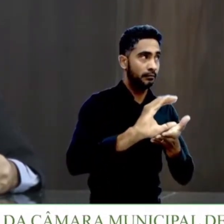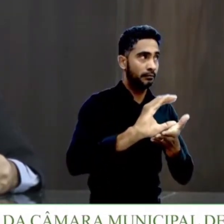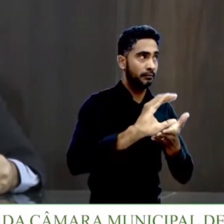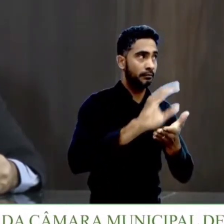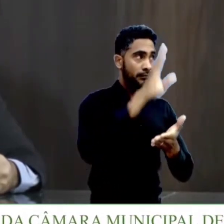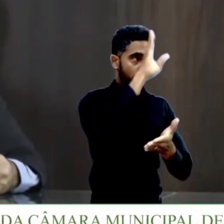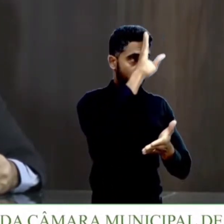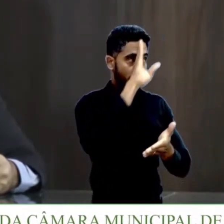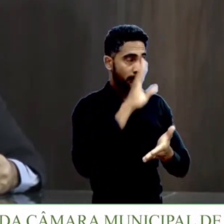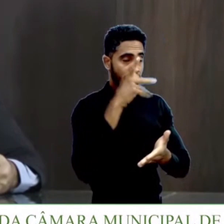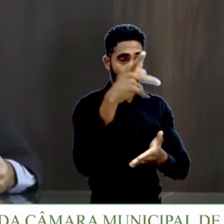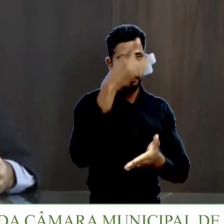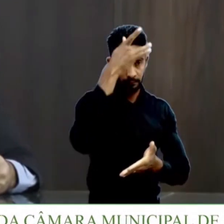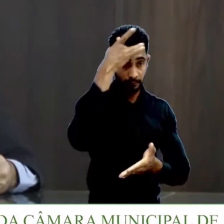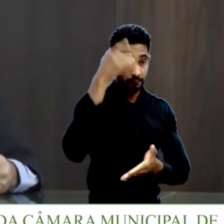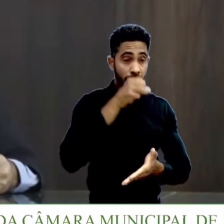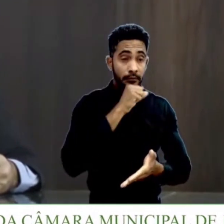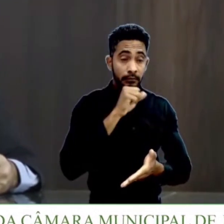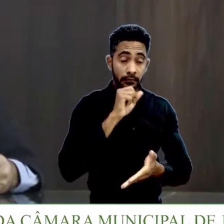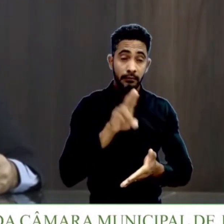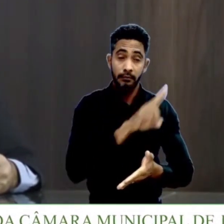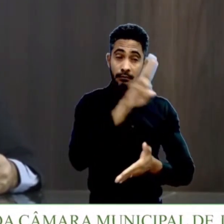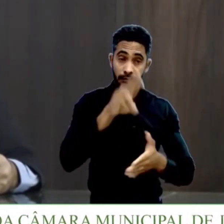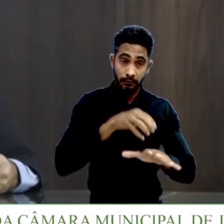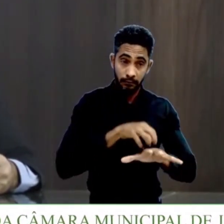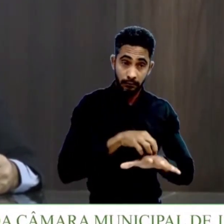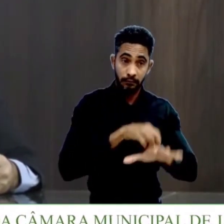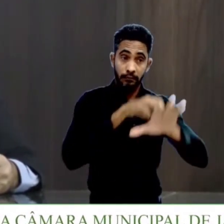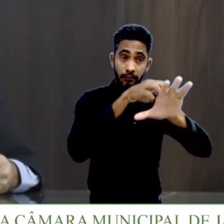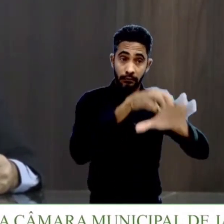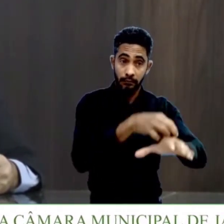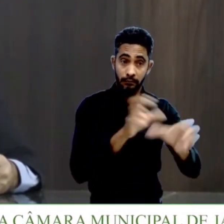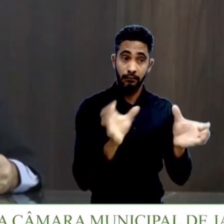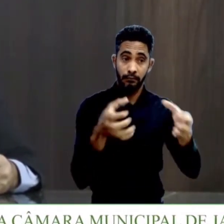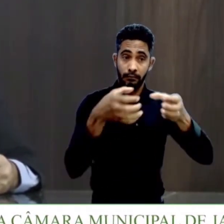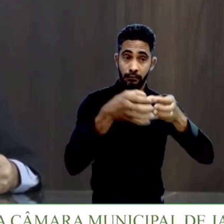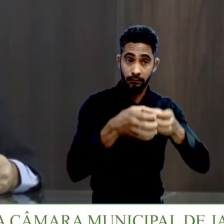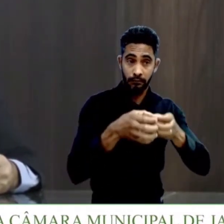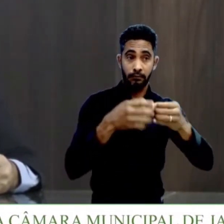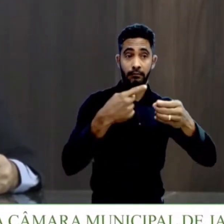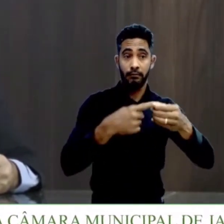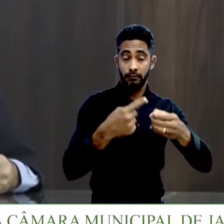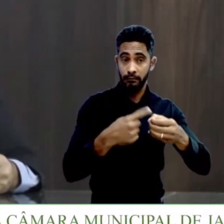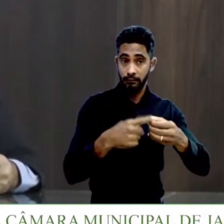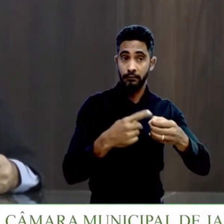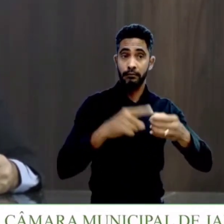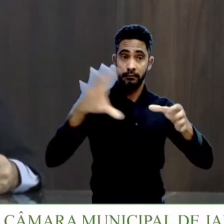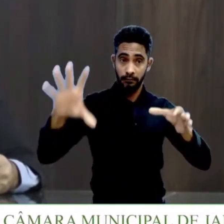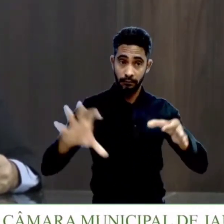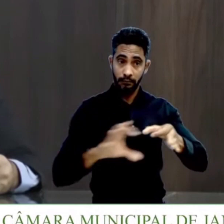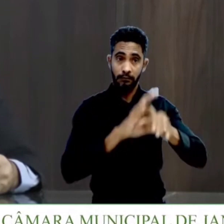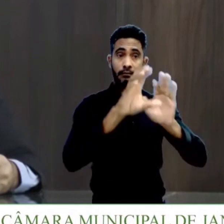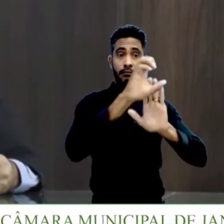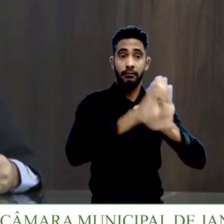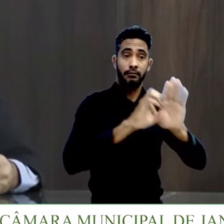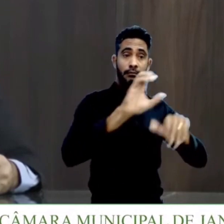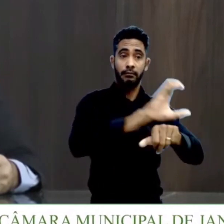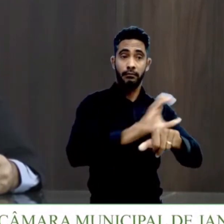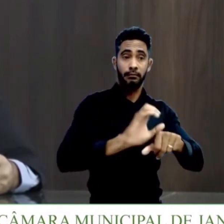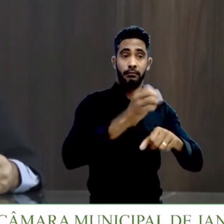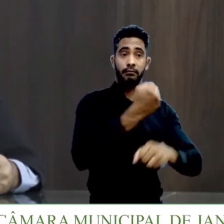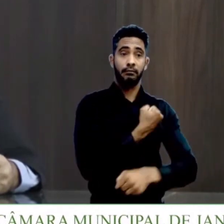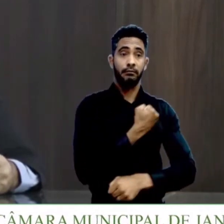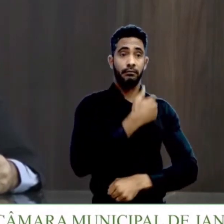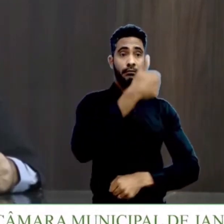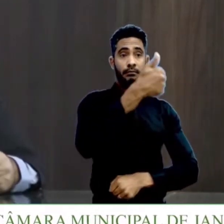gratuidade das pessoas idosas no transporte público coletivo urbano, instituído pela emenda constitucional número 123,